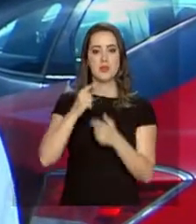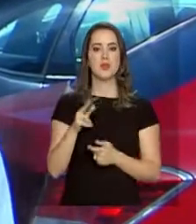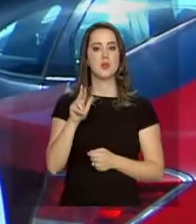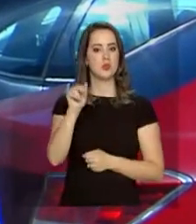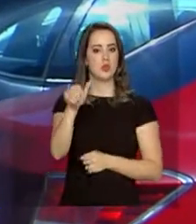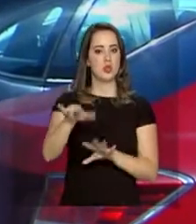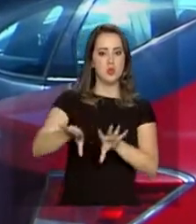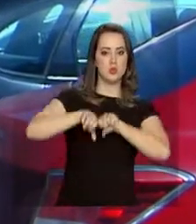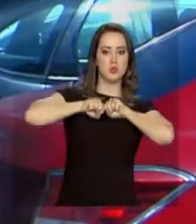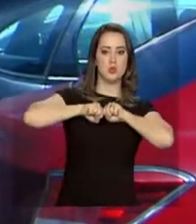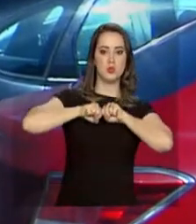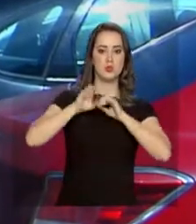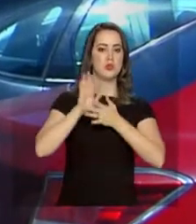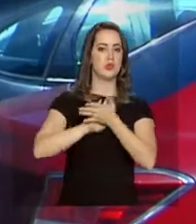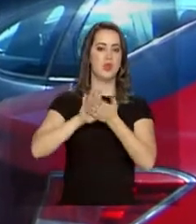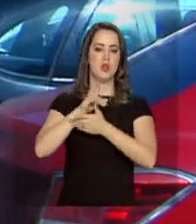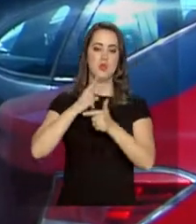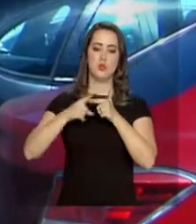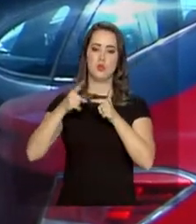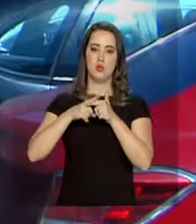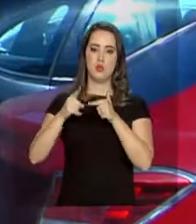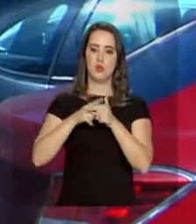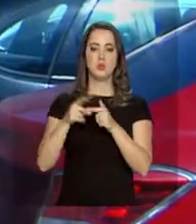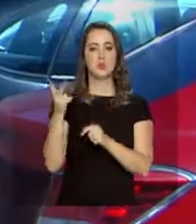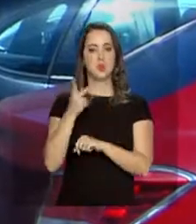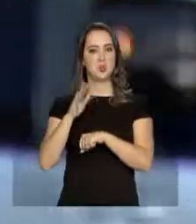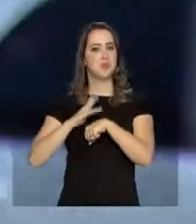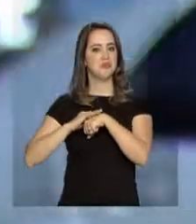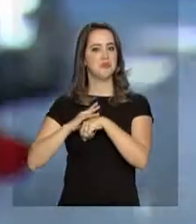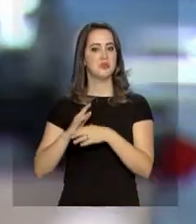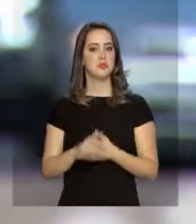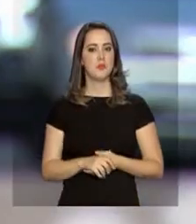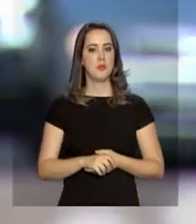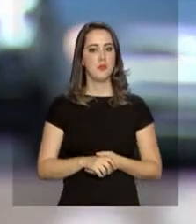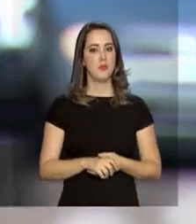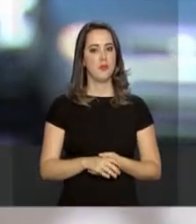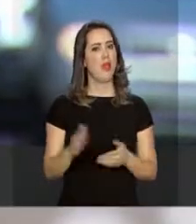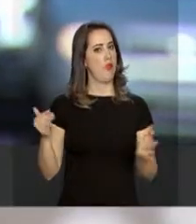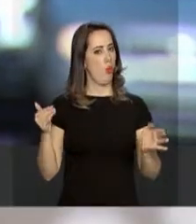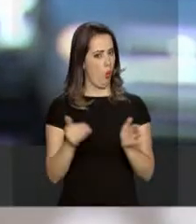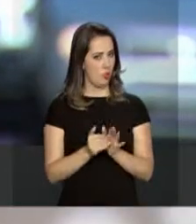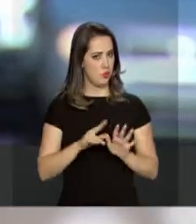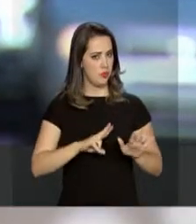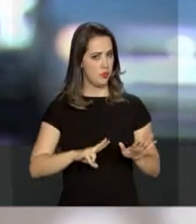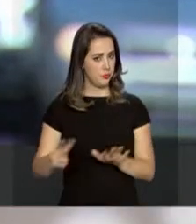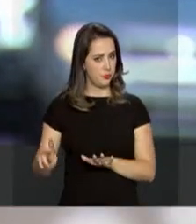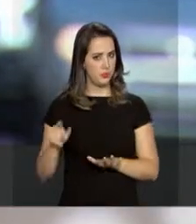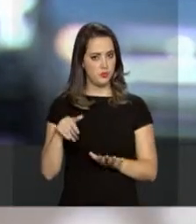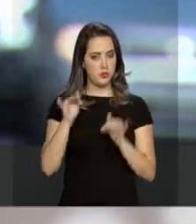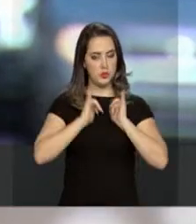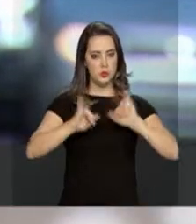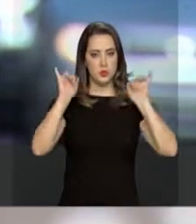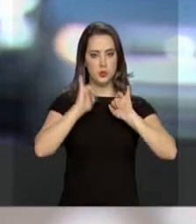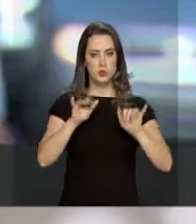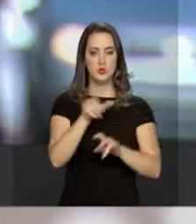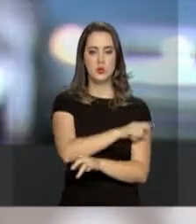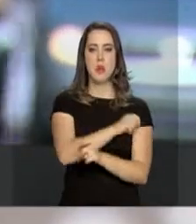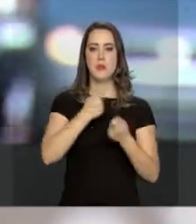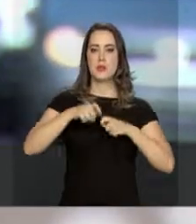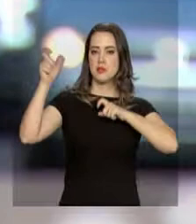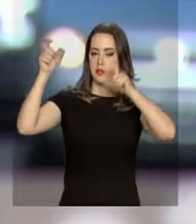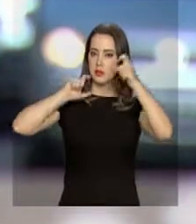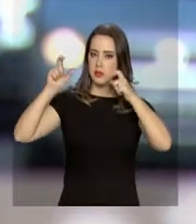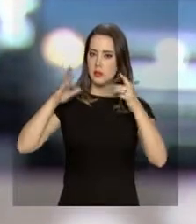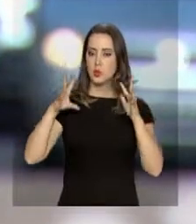pega a doença não tenha nenhum problema com o sarampo e poliomielite esta é a última semana da campanha de vacinação e os pais devem ficar atentos